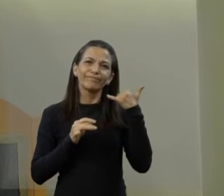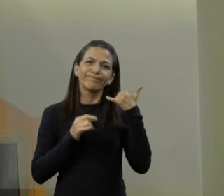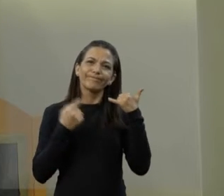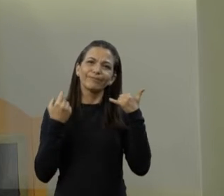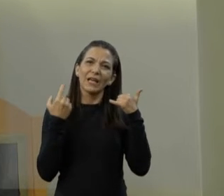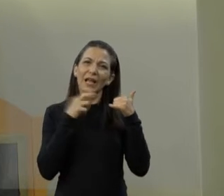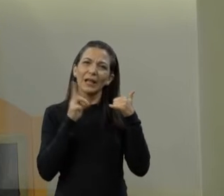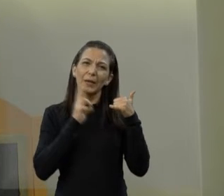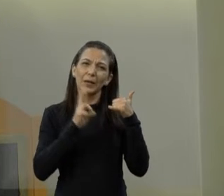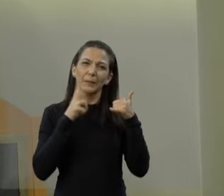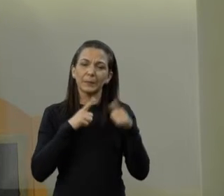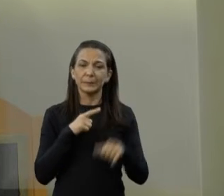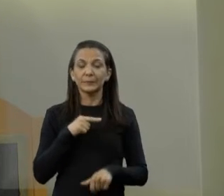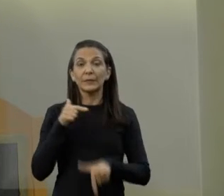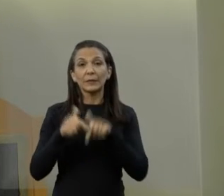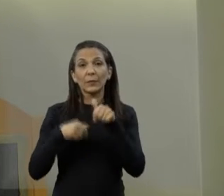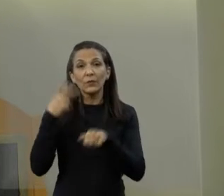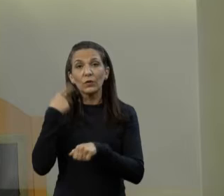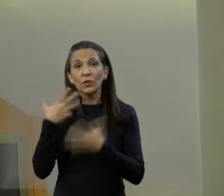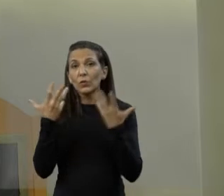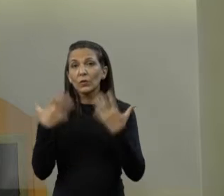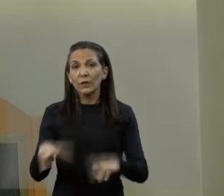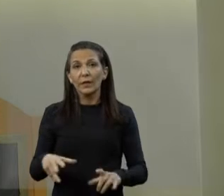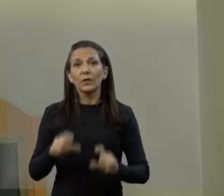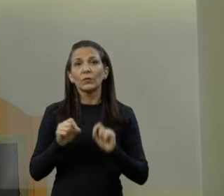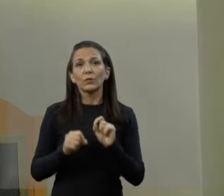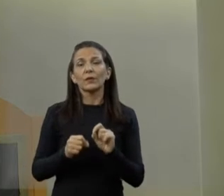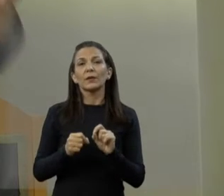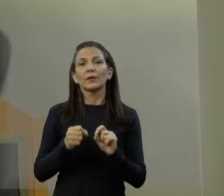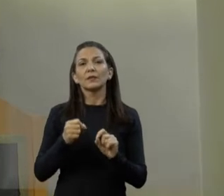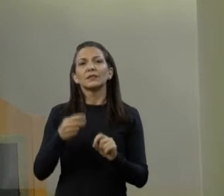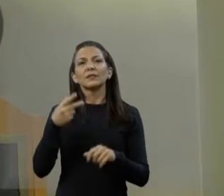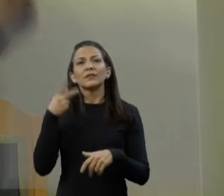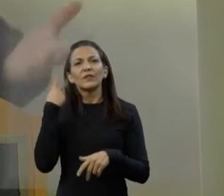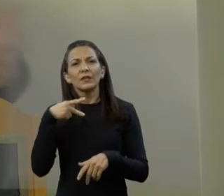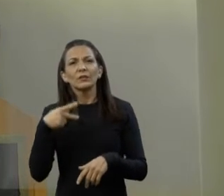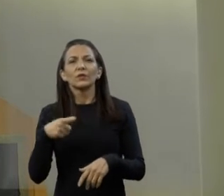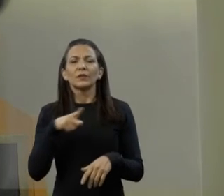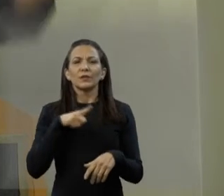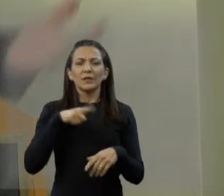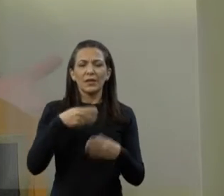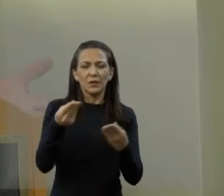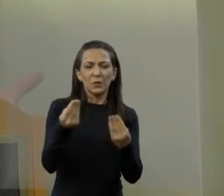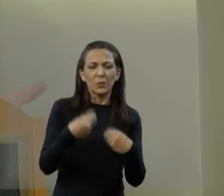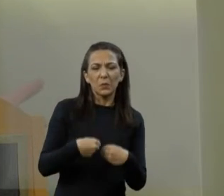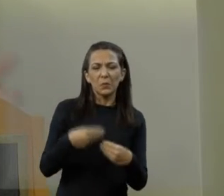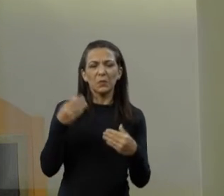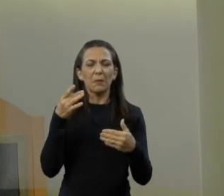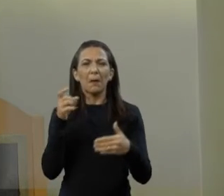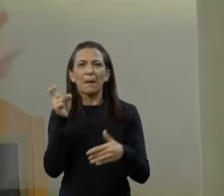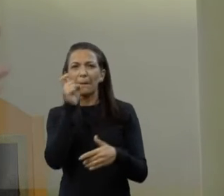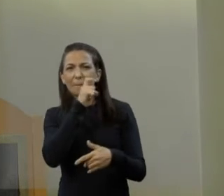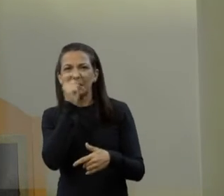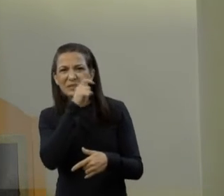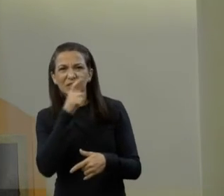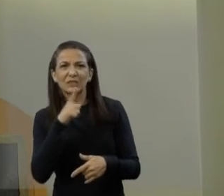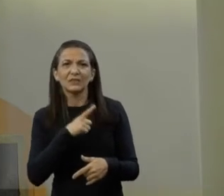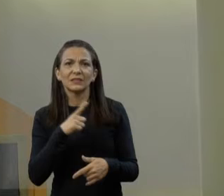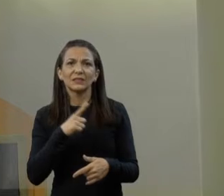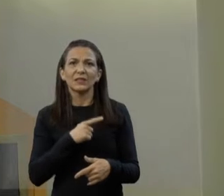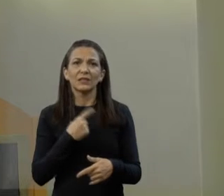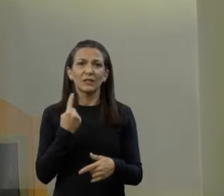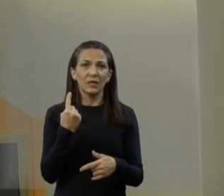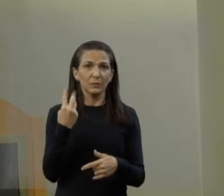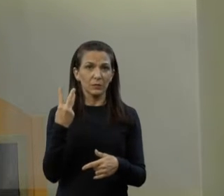e o trabalho do vereador só quer falar isso que o vereador recebe isso é CEB aqui Olá tudo mentira porque é bem claro não